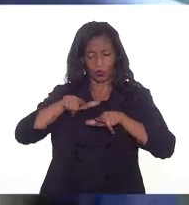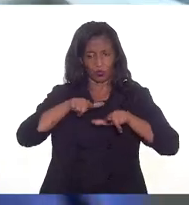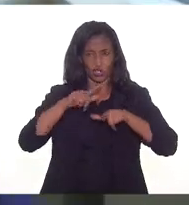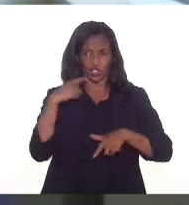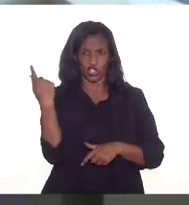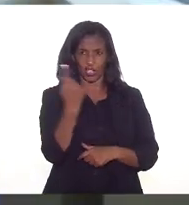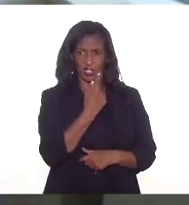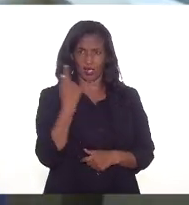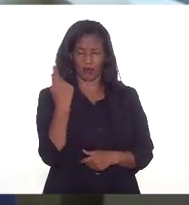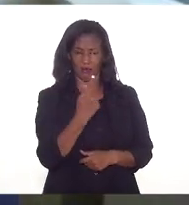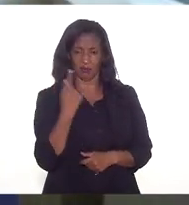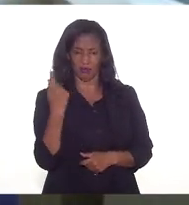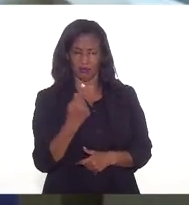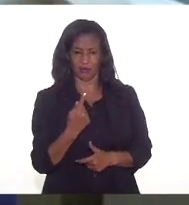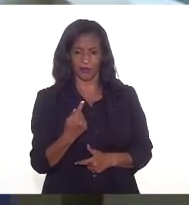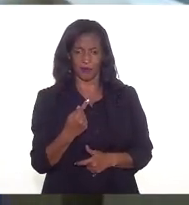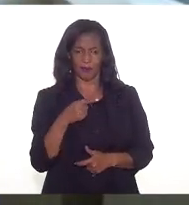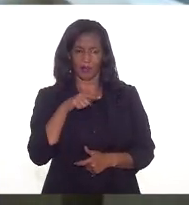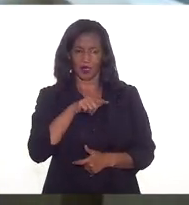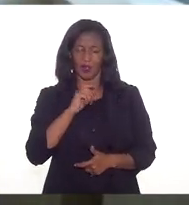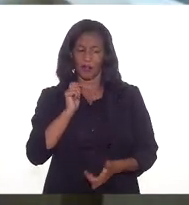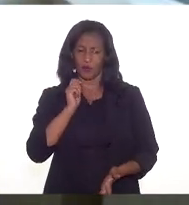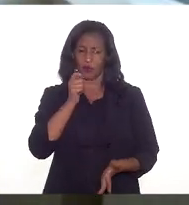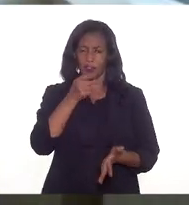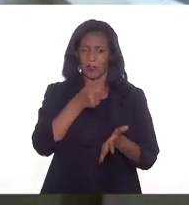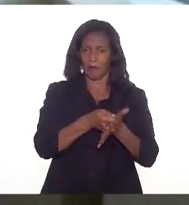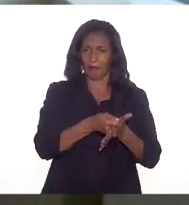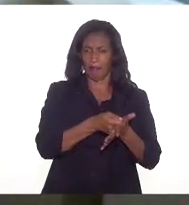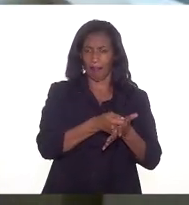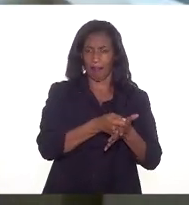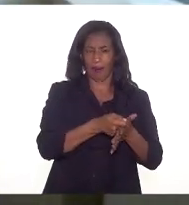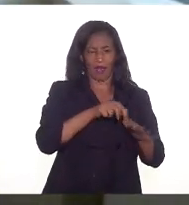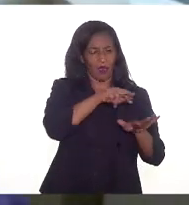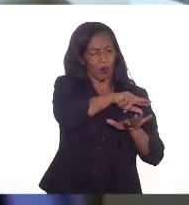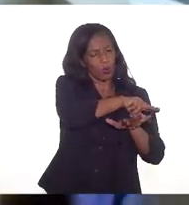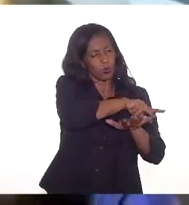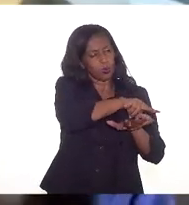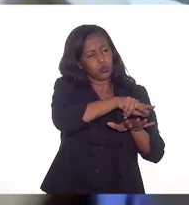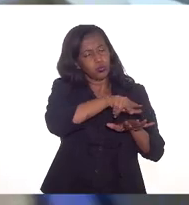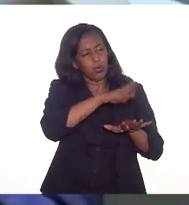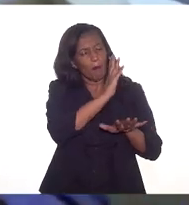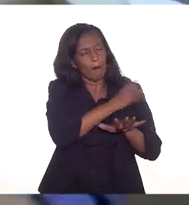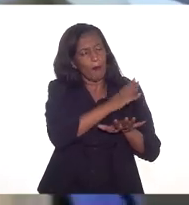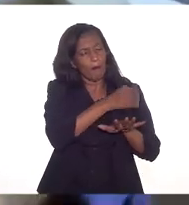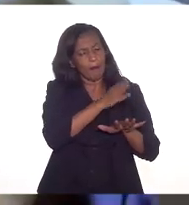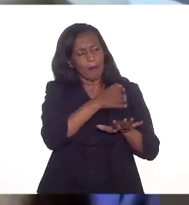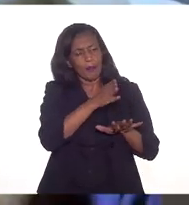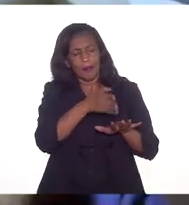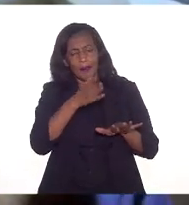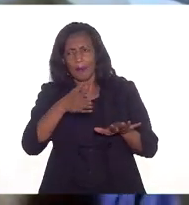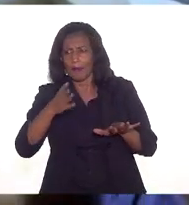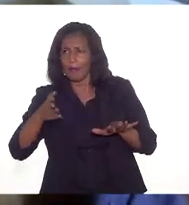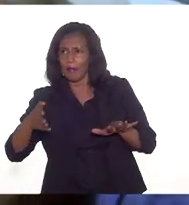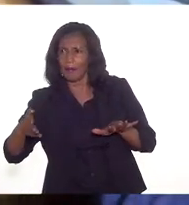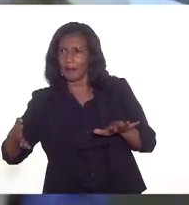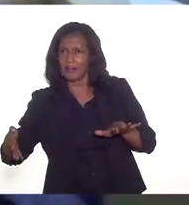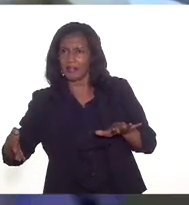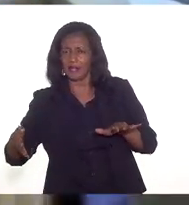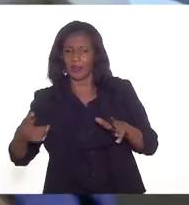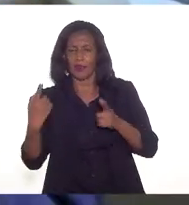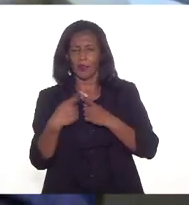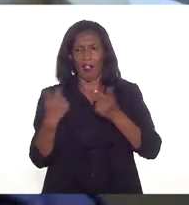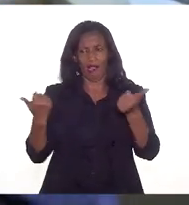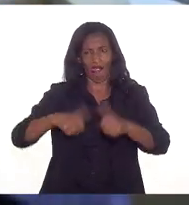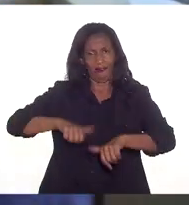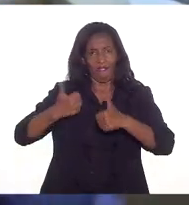geral e ela fosse pago de forma amortizada, porque porque a avalista